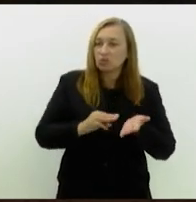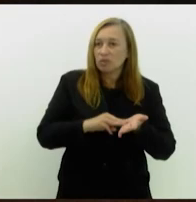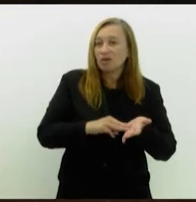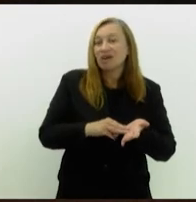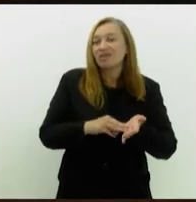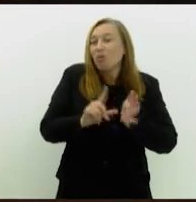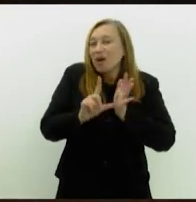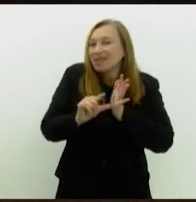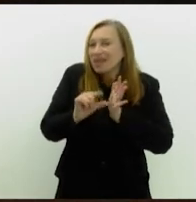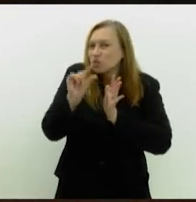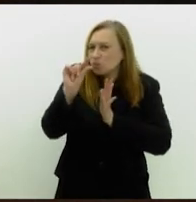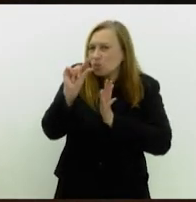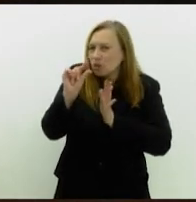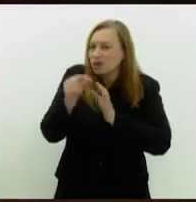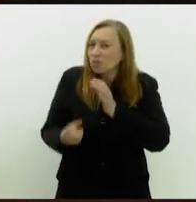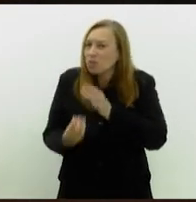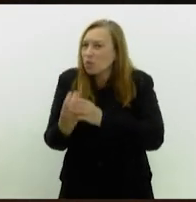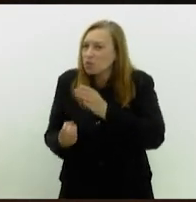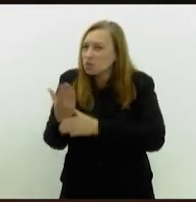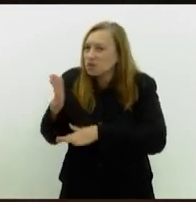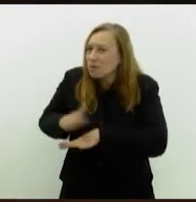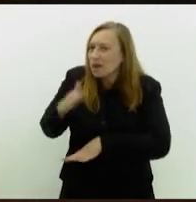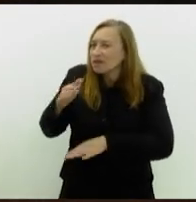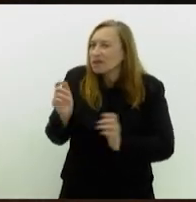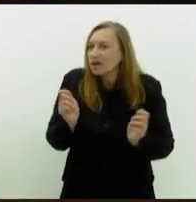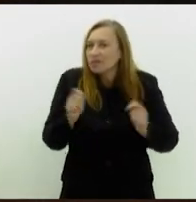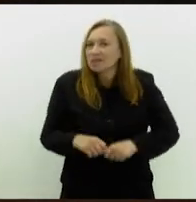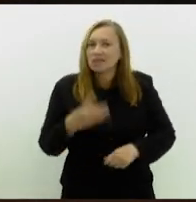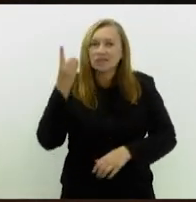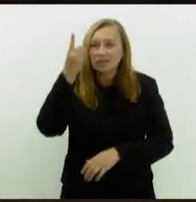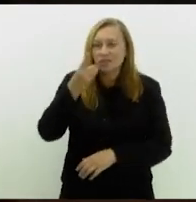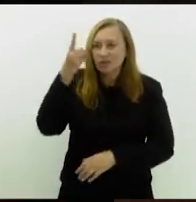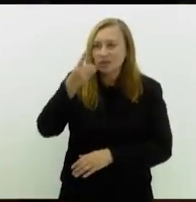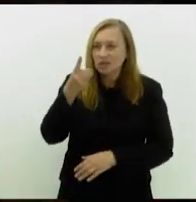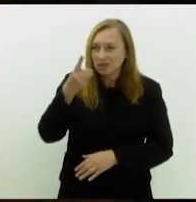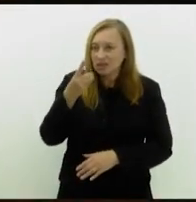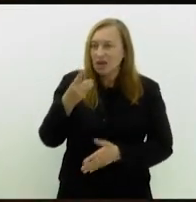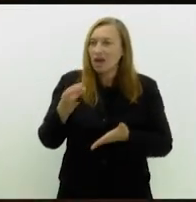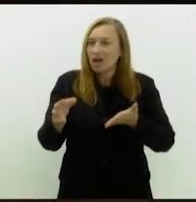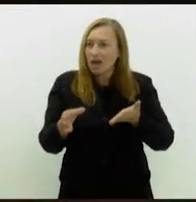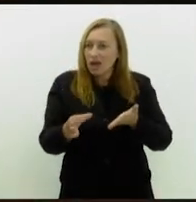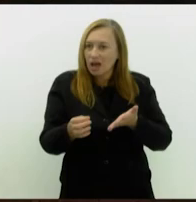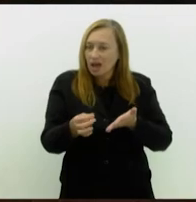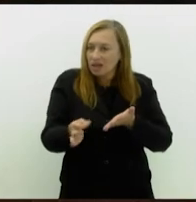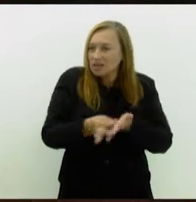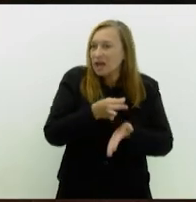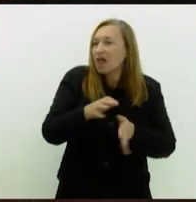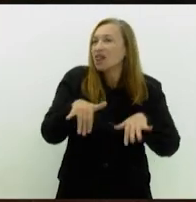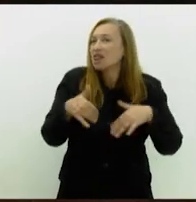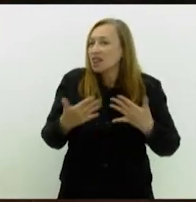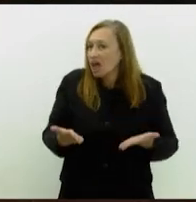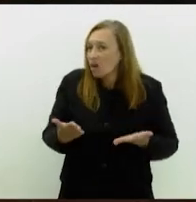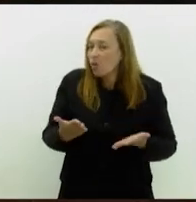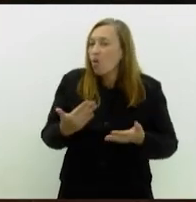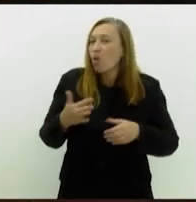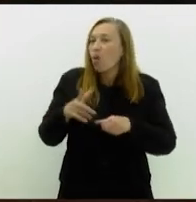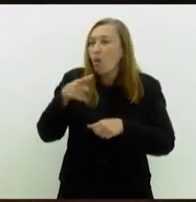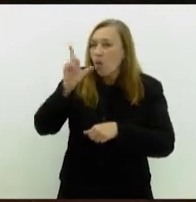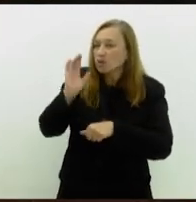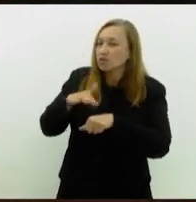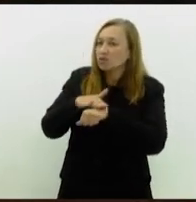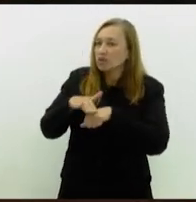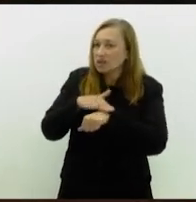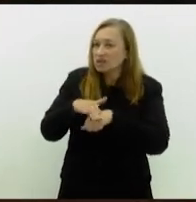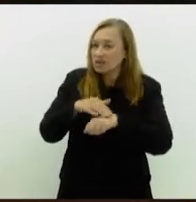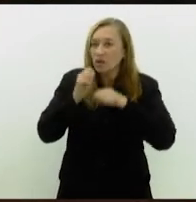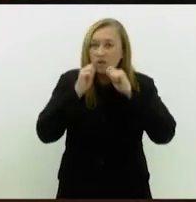processo a gente tá produzindo mais do que a capacidade dos Deputados de assinarem os pareceres então eu ontem eu conversei até com assessoria